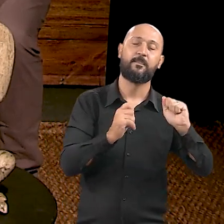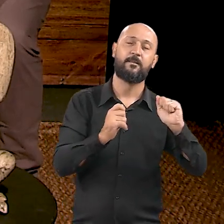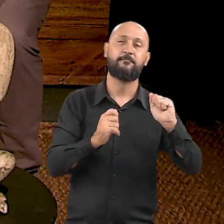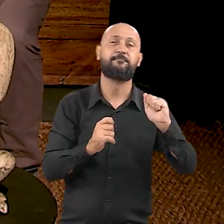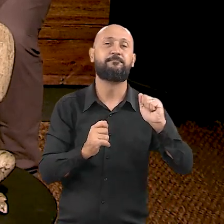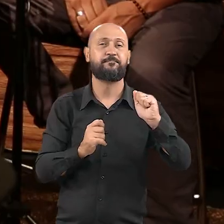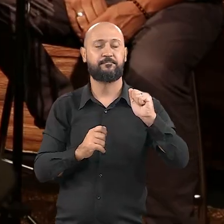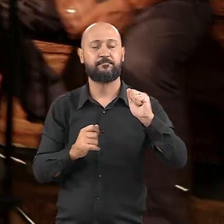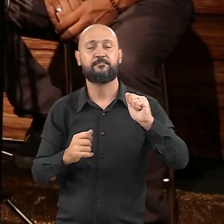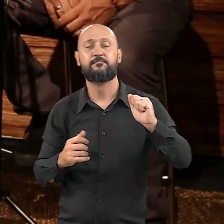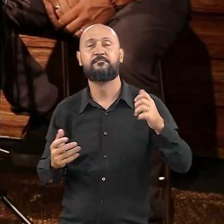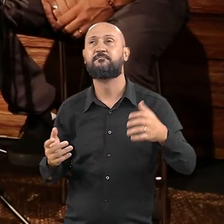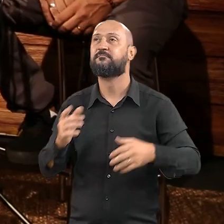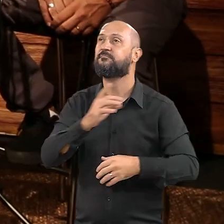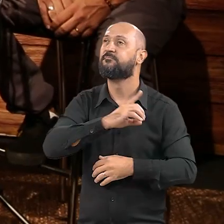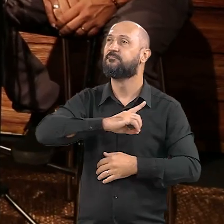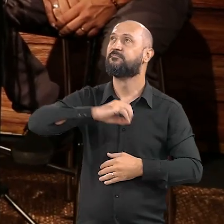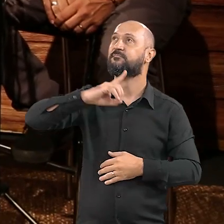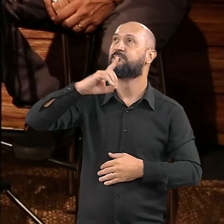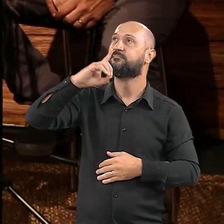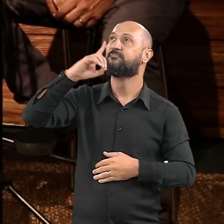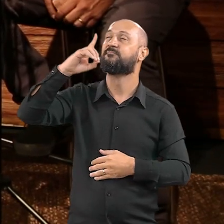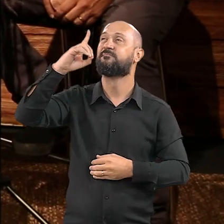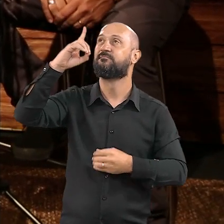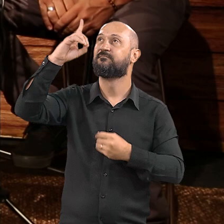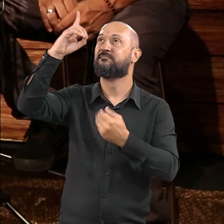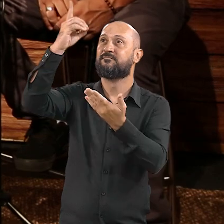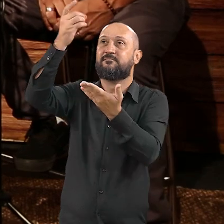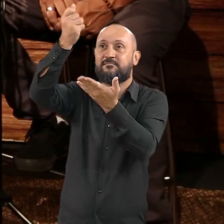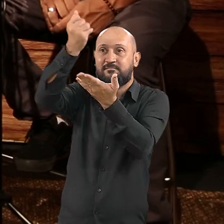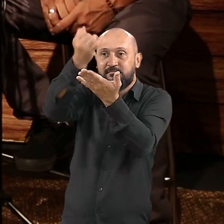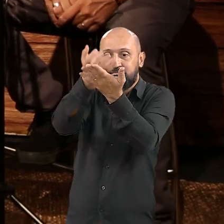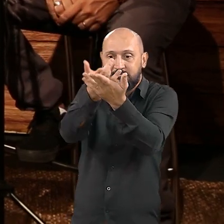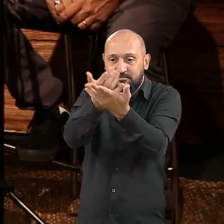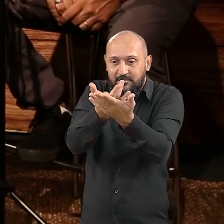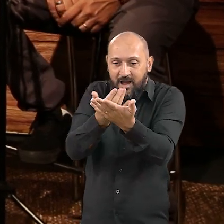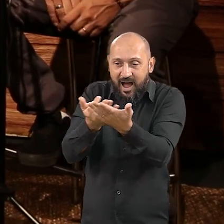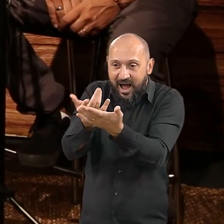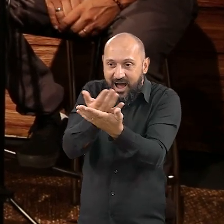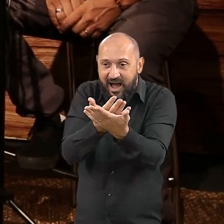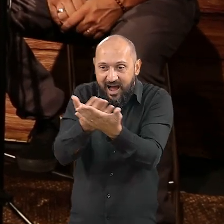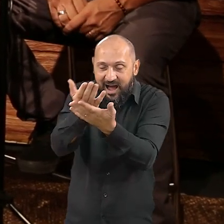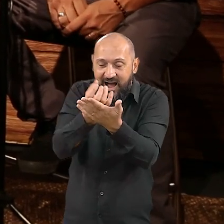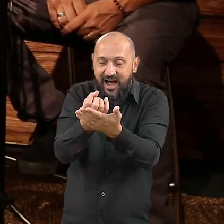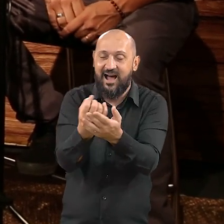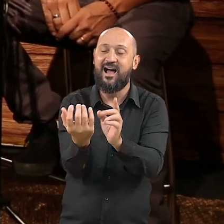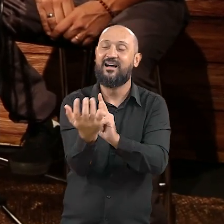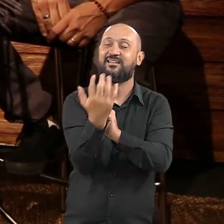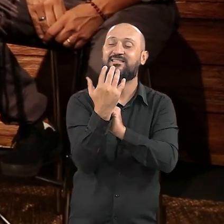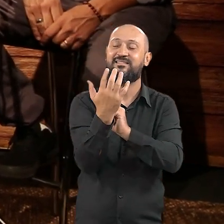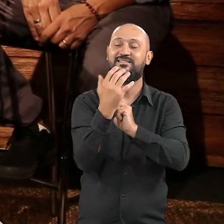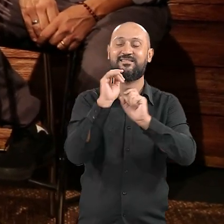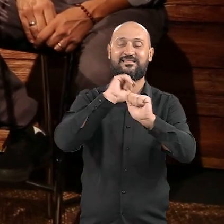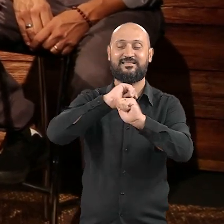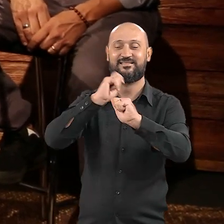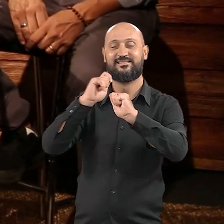artesanato, Deus deu em nossas mãos a inspiração de fato, meu